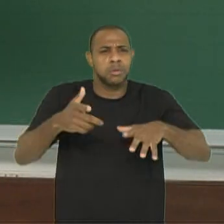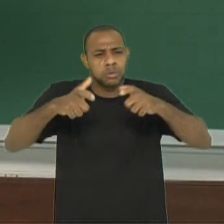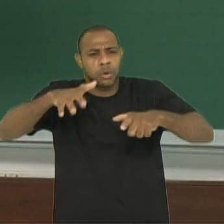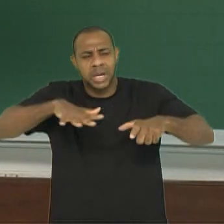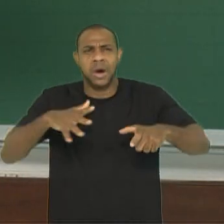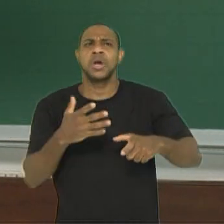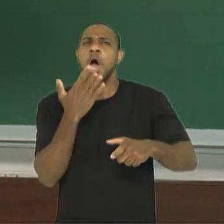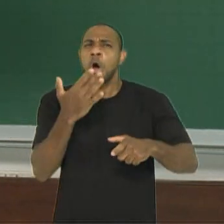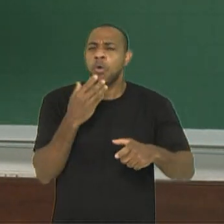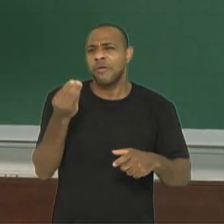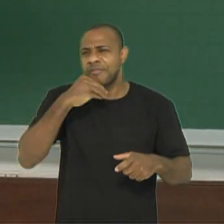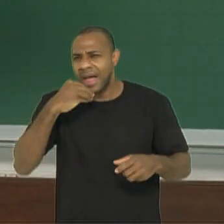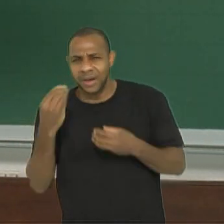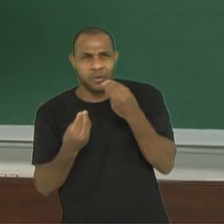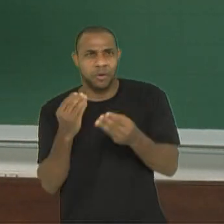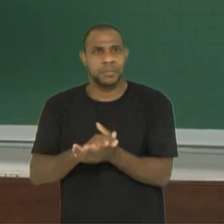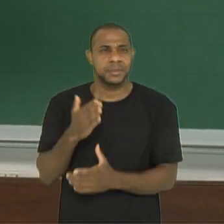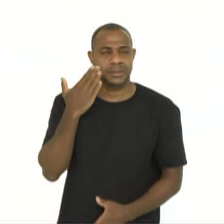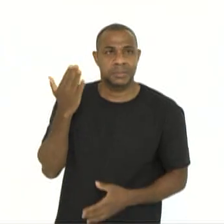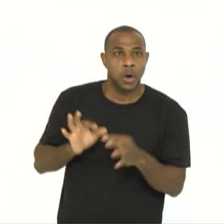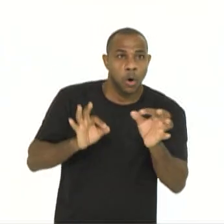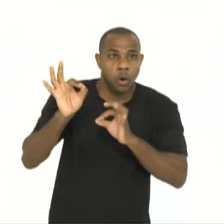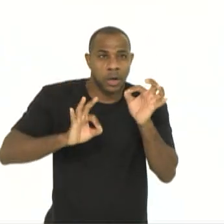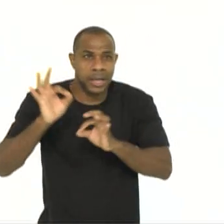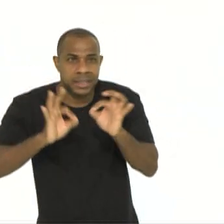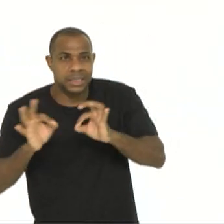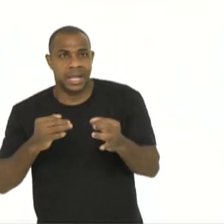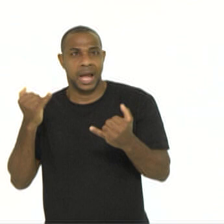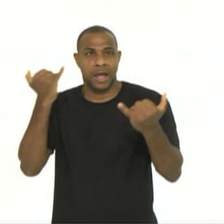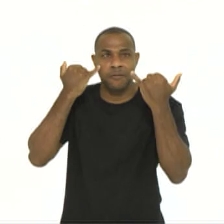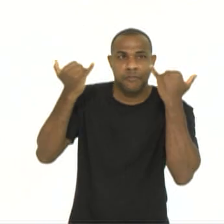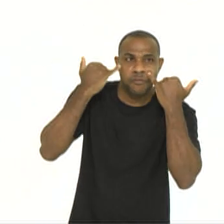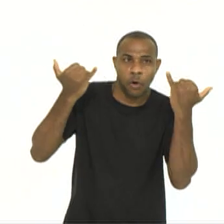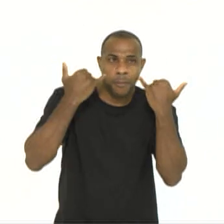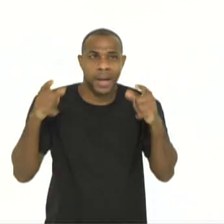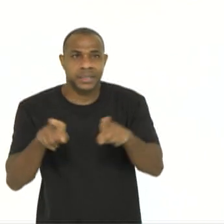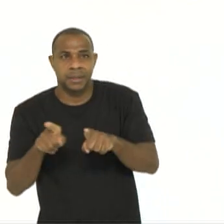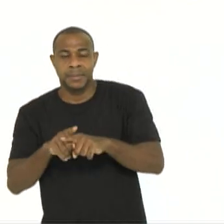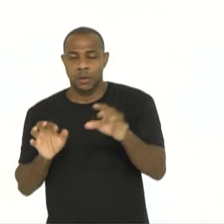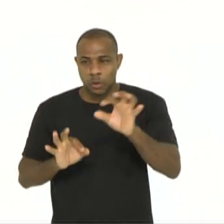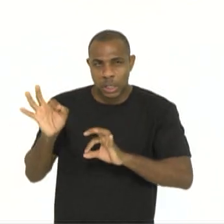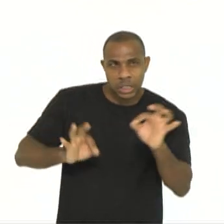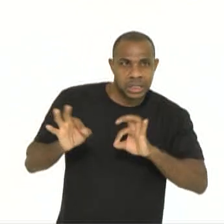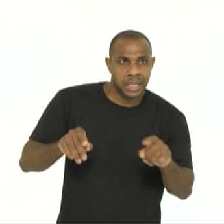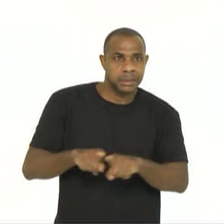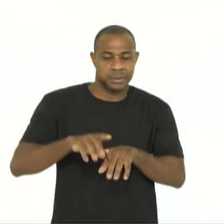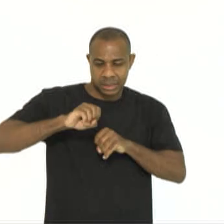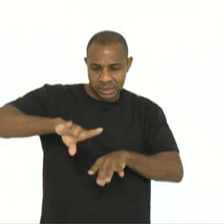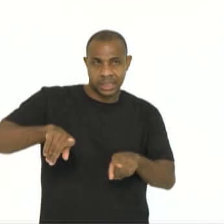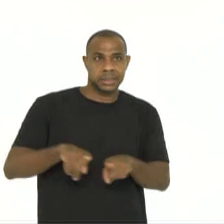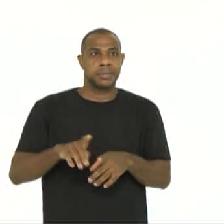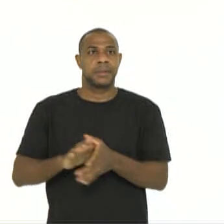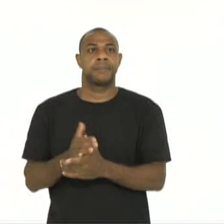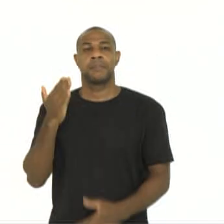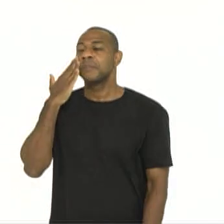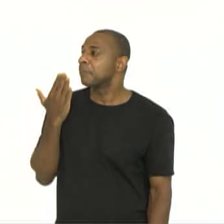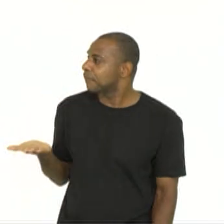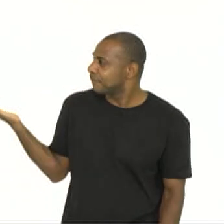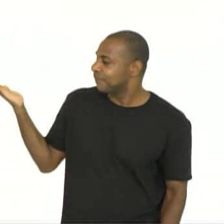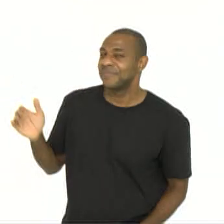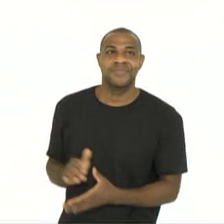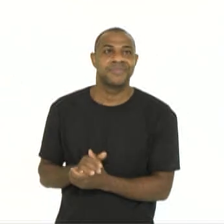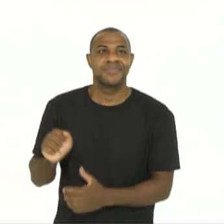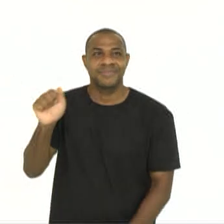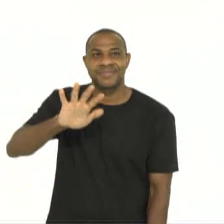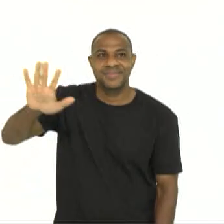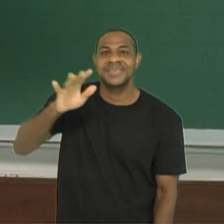a cor ensina, tá legal? Organizar, também é muito importante isso, tá legal? E ensinar. Beleza, olha só. Aí a gente